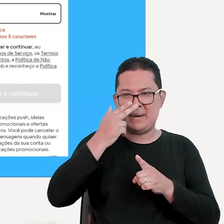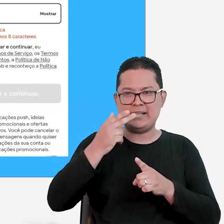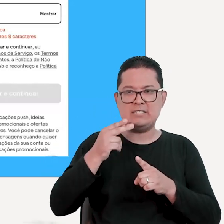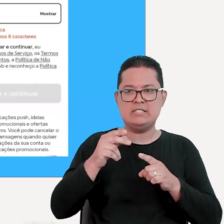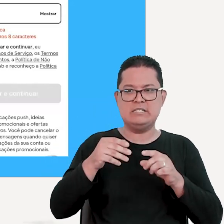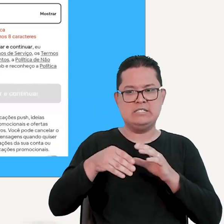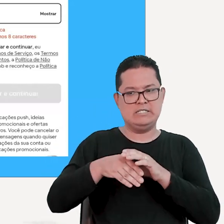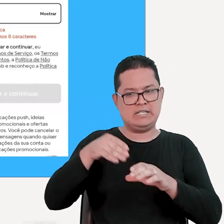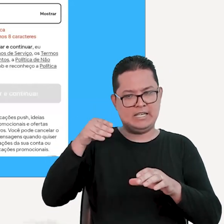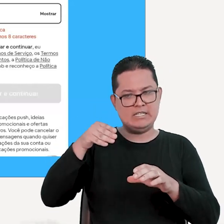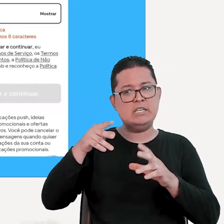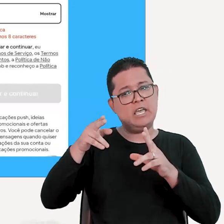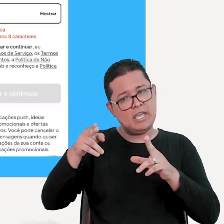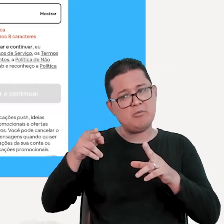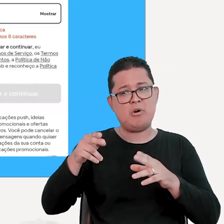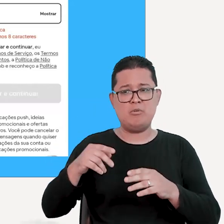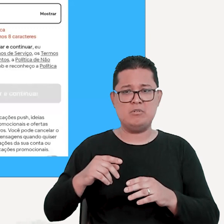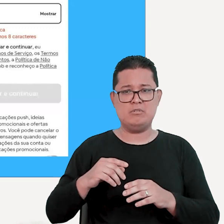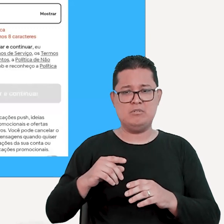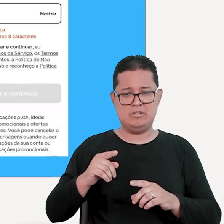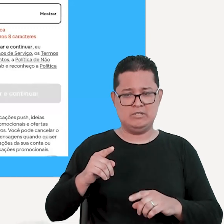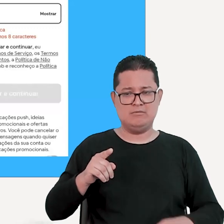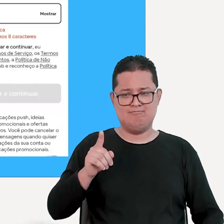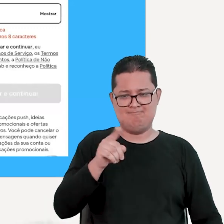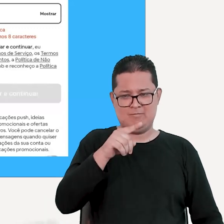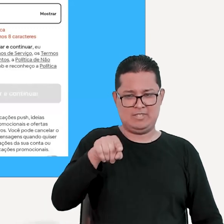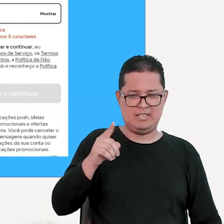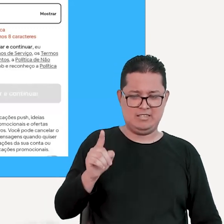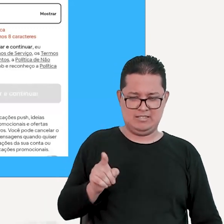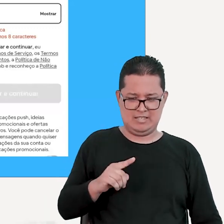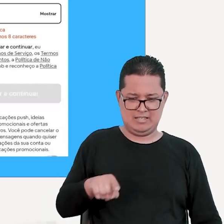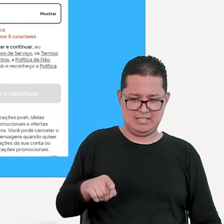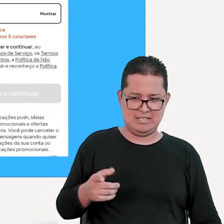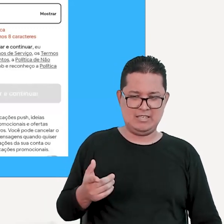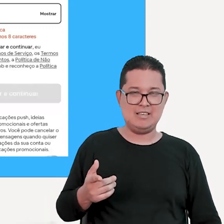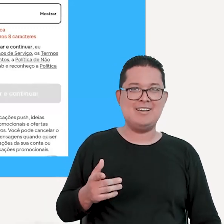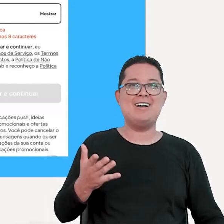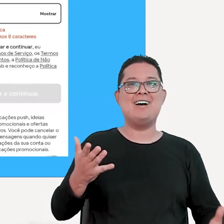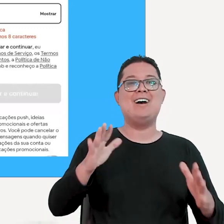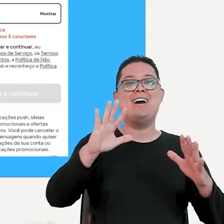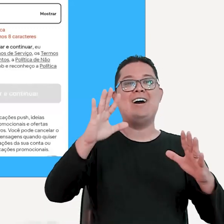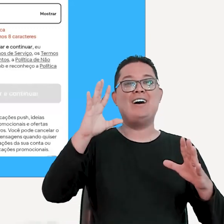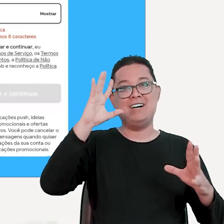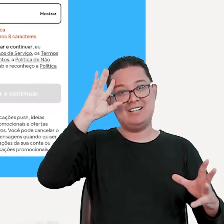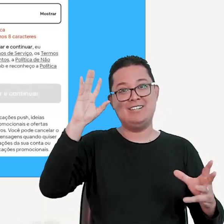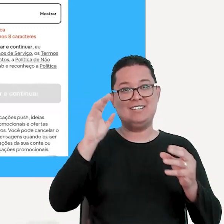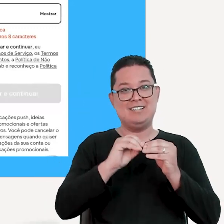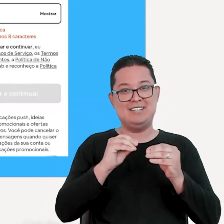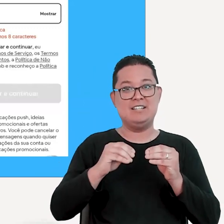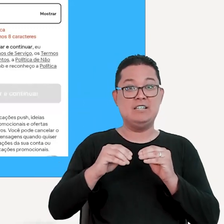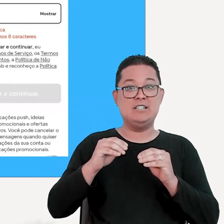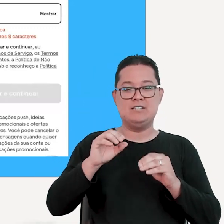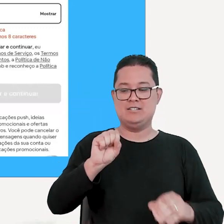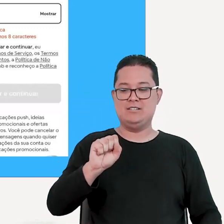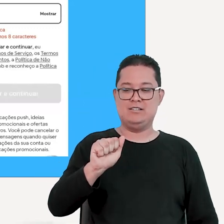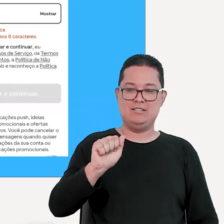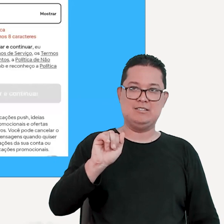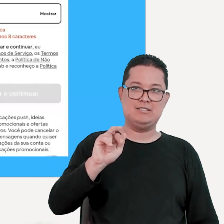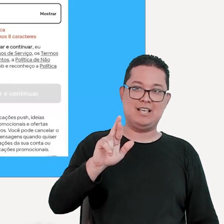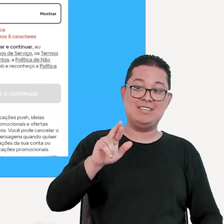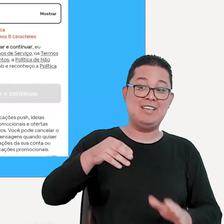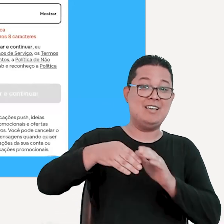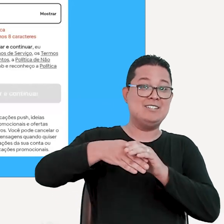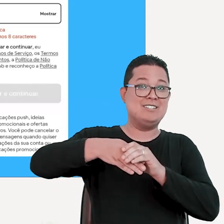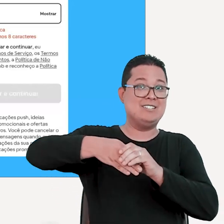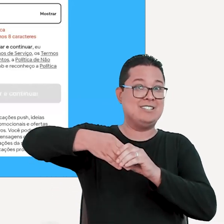o que gera confusão. Ah, mas se eu clicar no sair, ele vai sair do pop-up e vai continuar logado na conta, ou ele sai